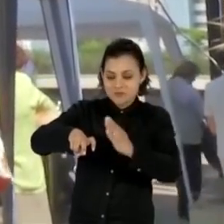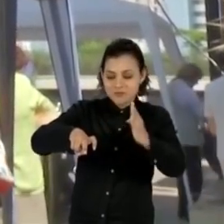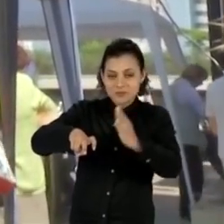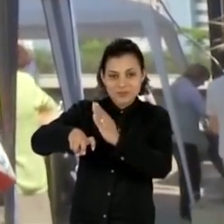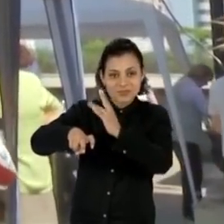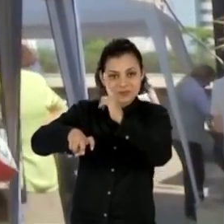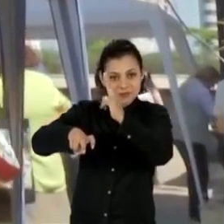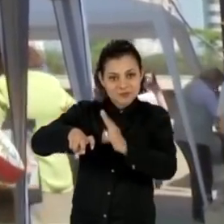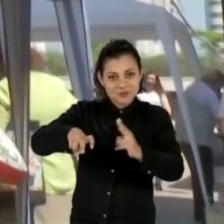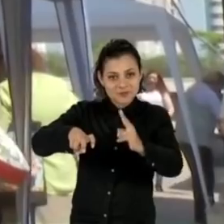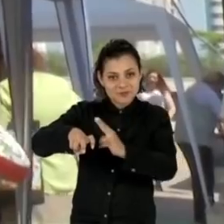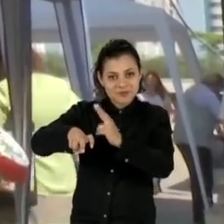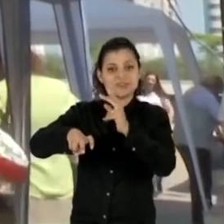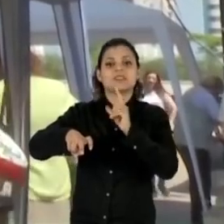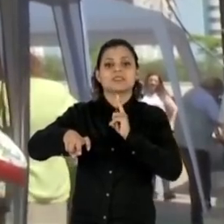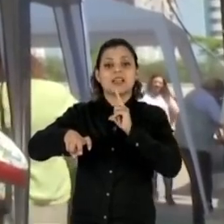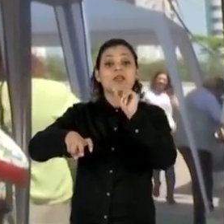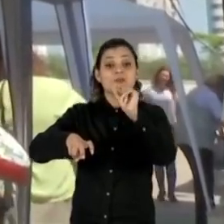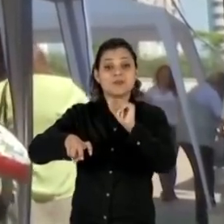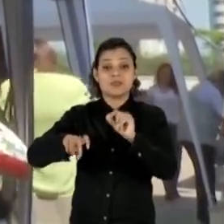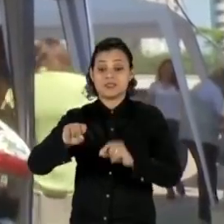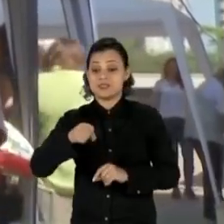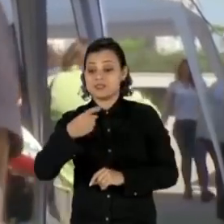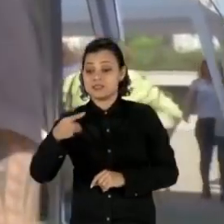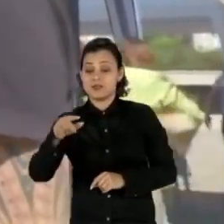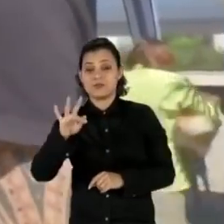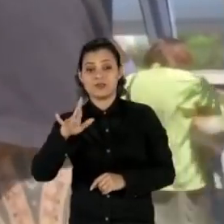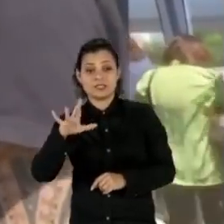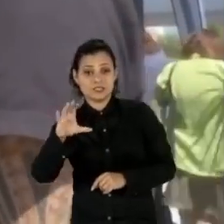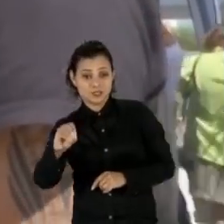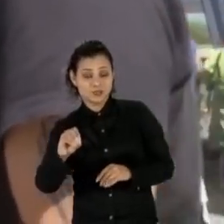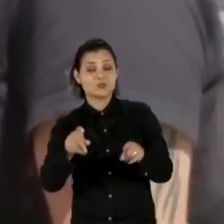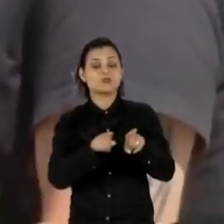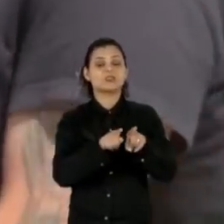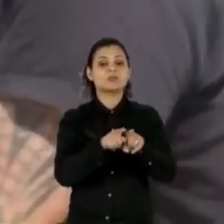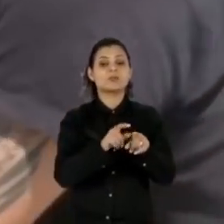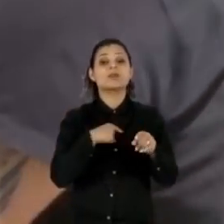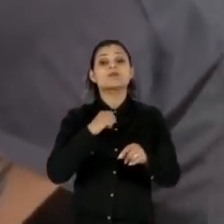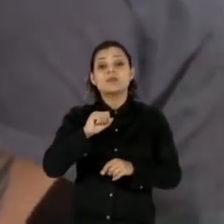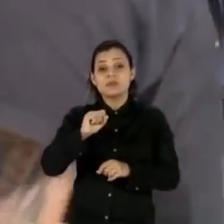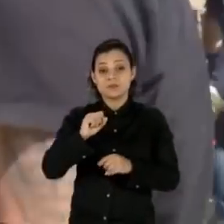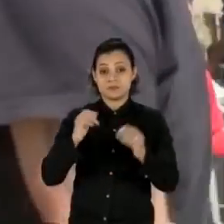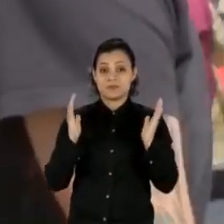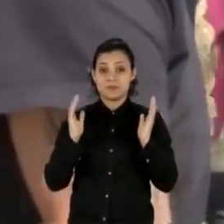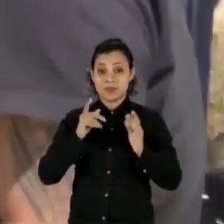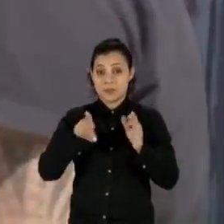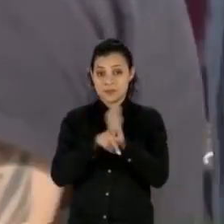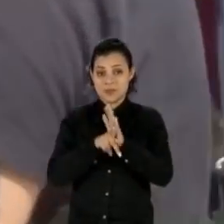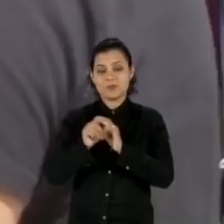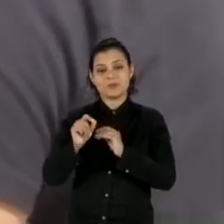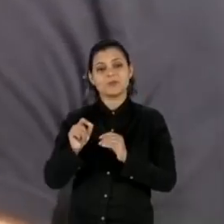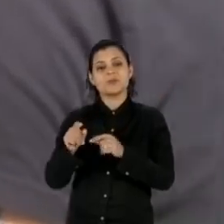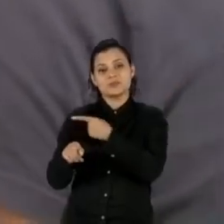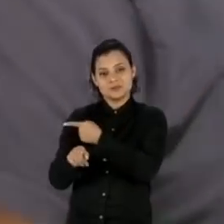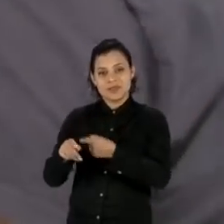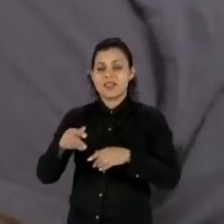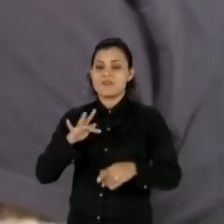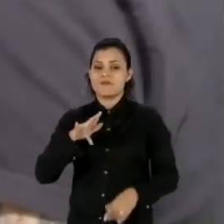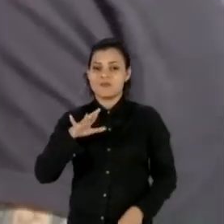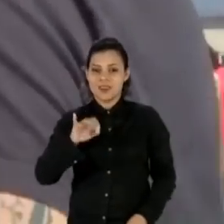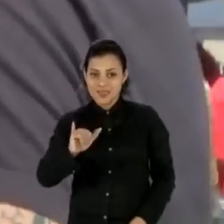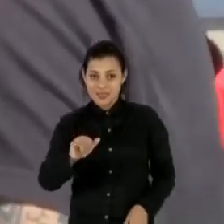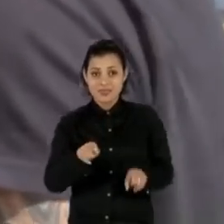entender um pouquinho mais essa relação entre são francisco e os animais vou conversar com o free valdecir que aqui da paróquia são francisco de assis